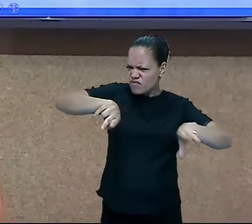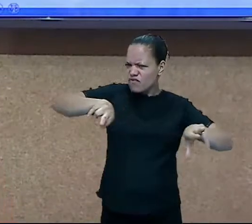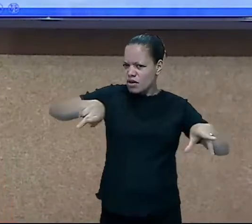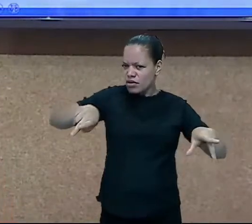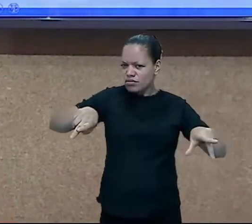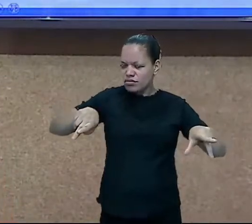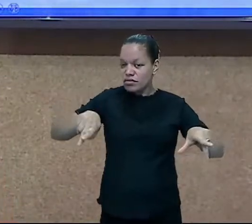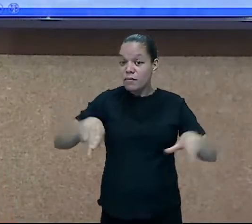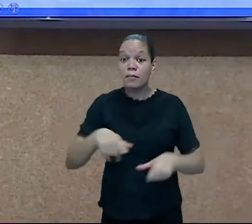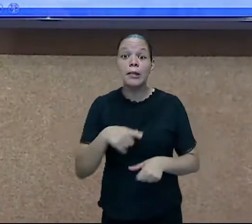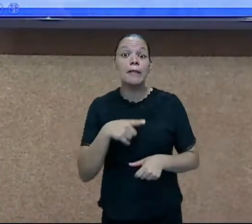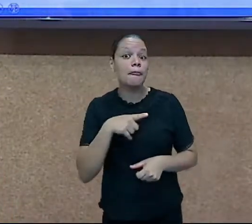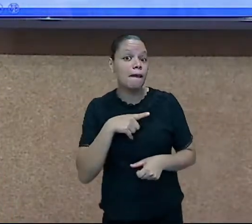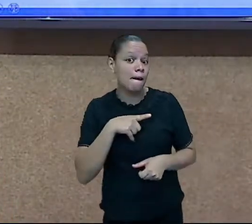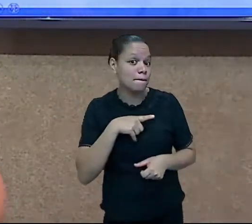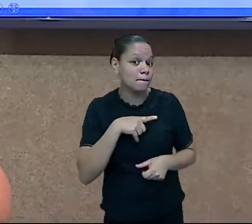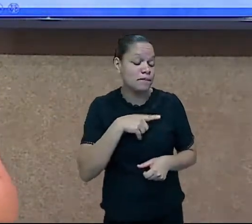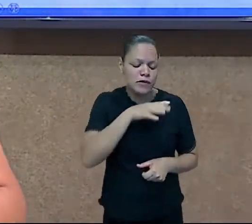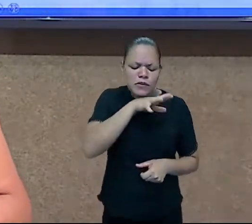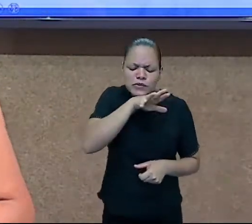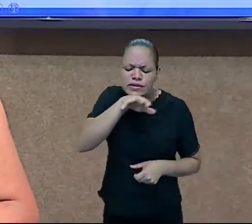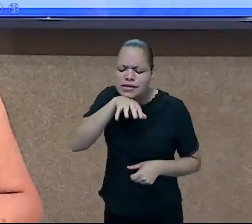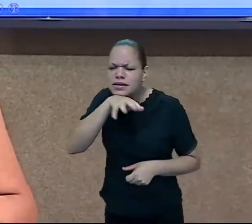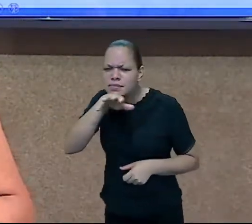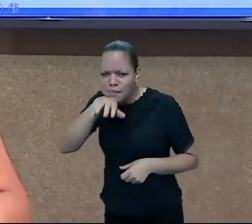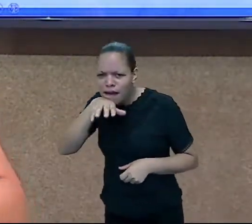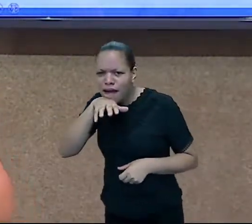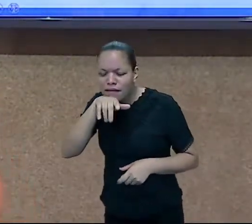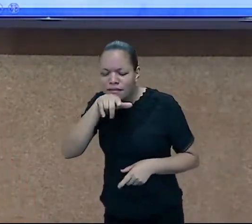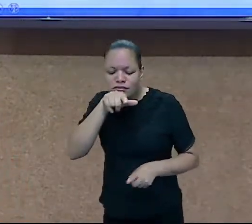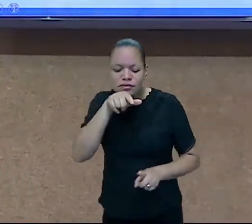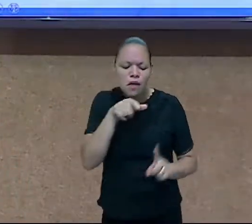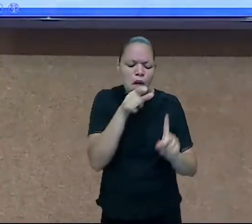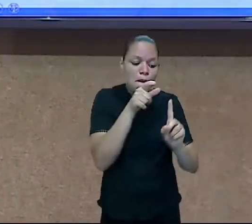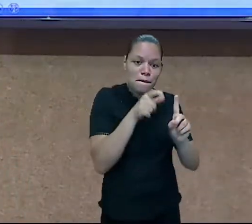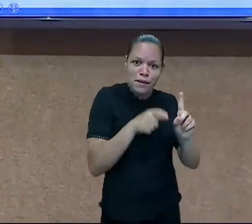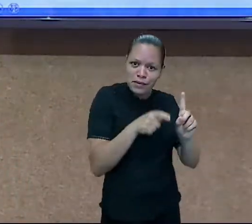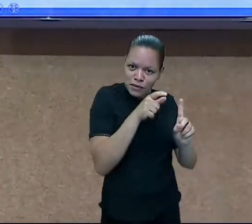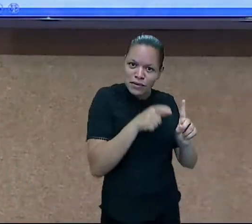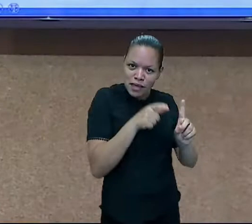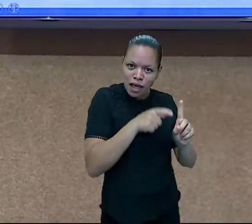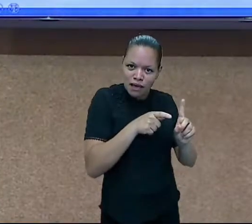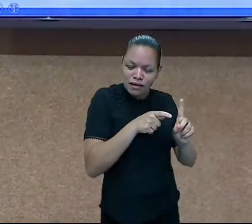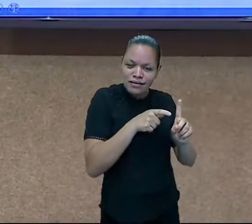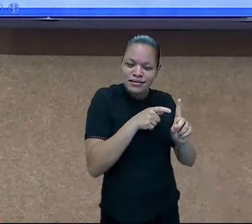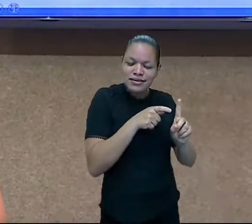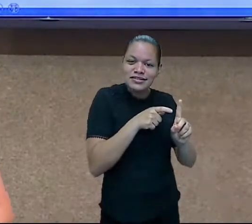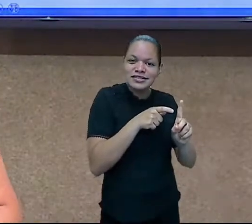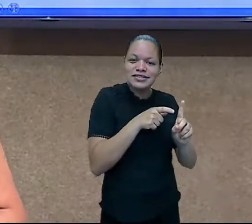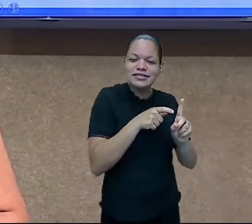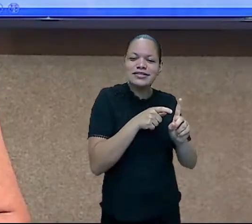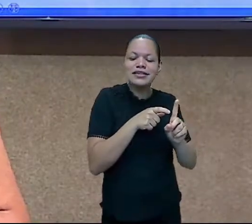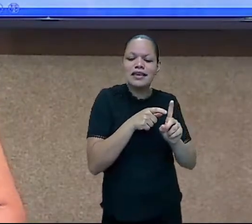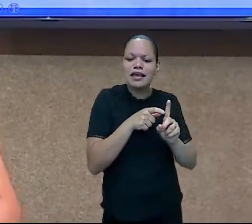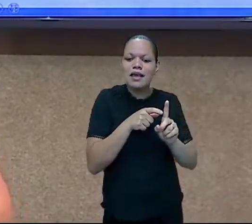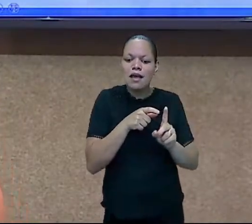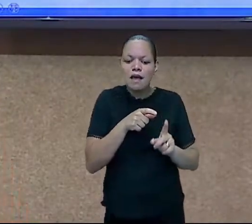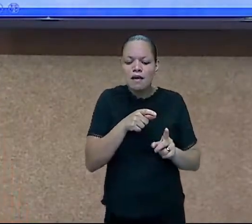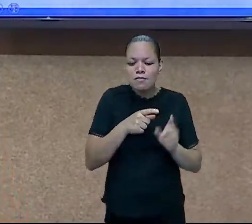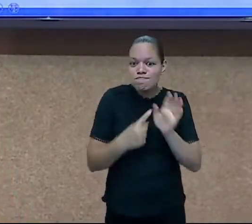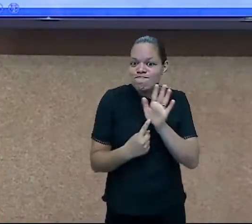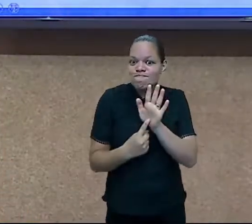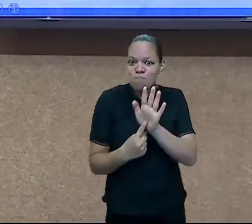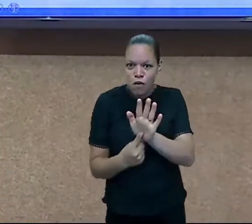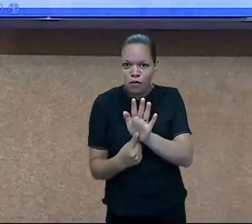os personagens, só que eles agem como seres humanos. Então, a atitude